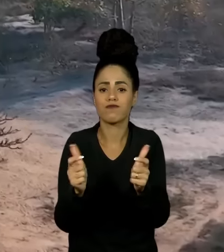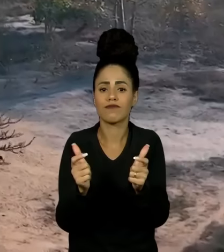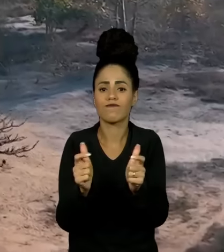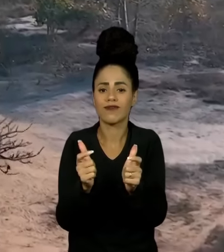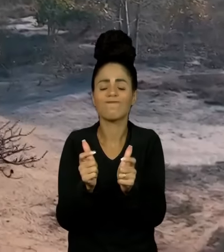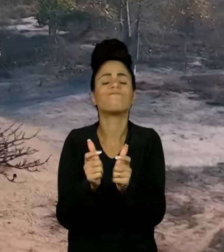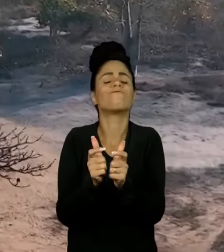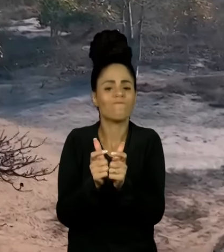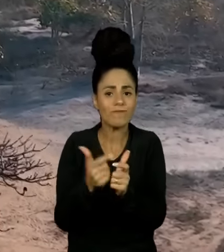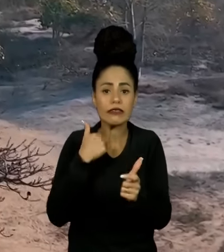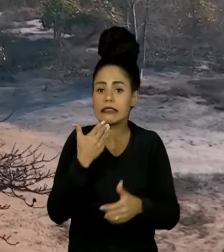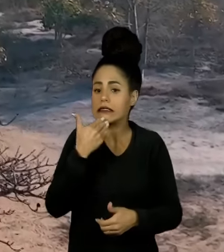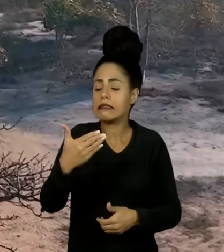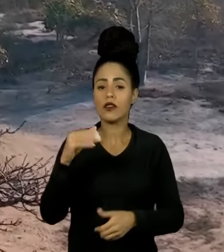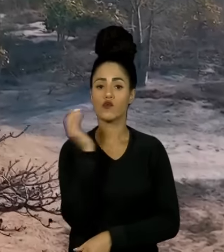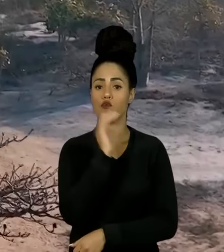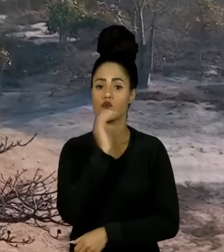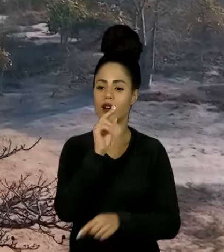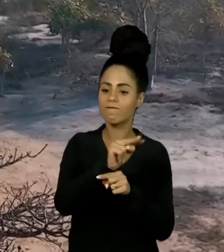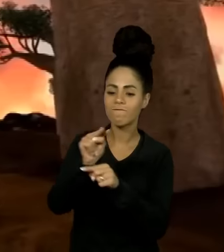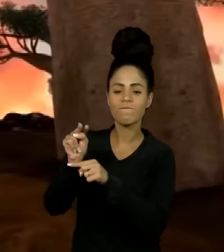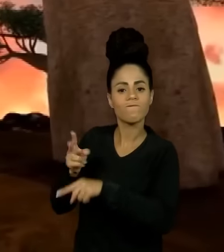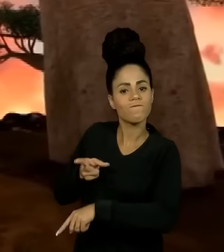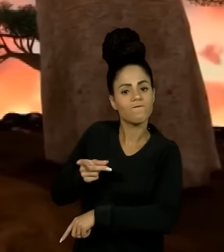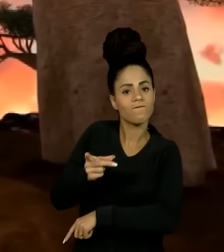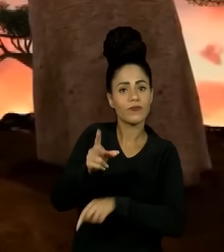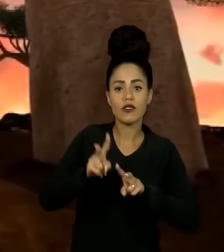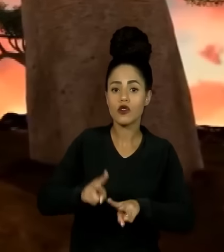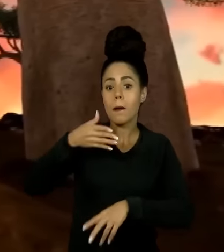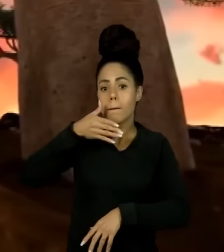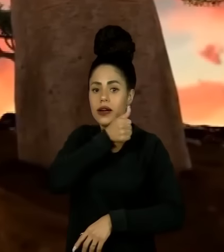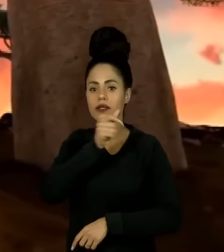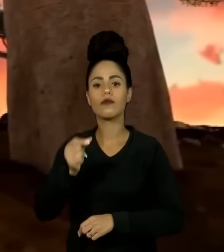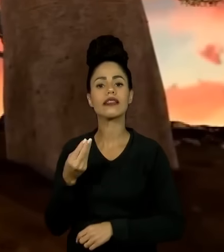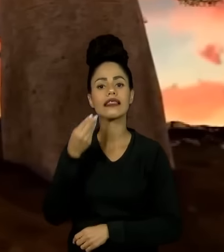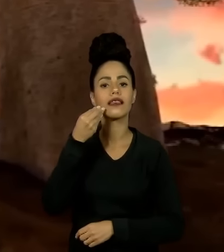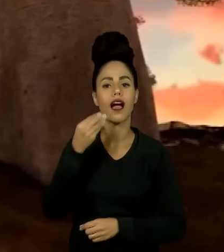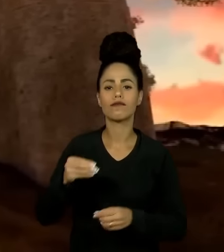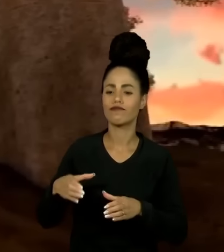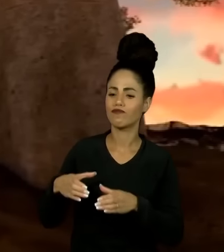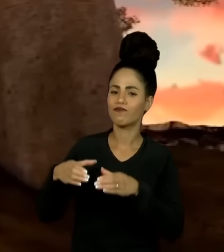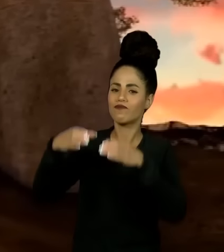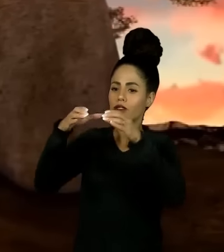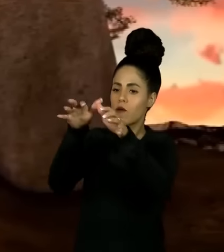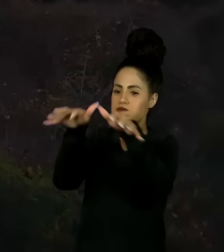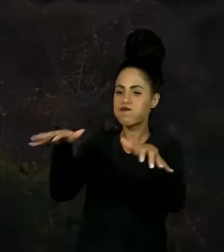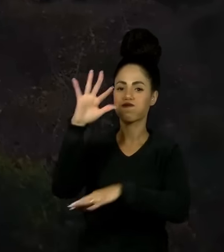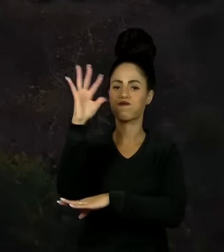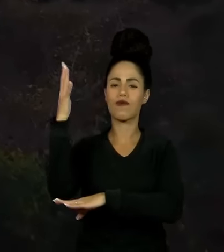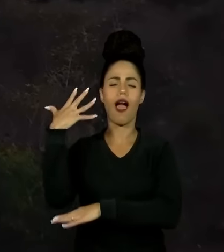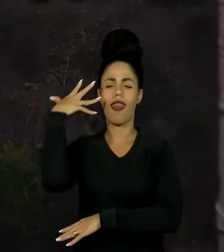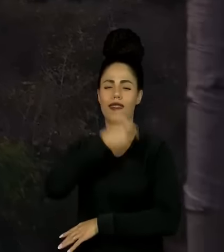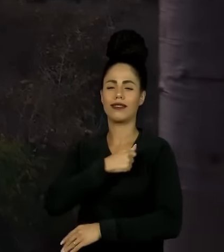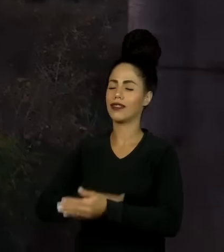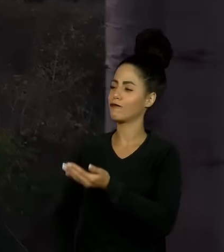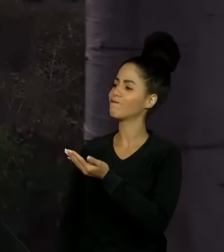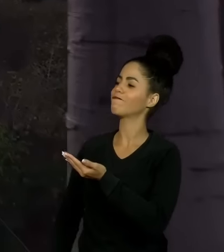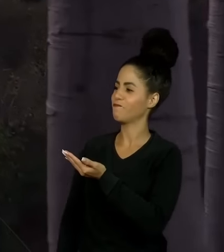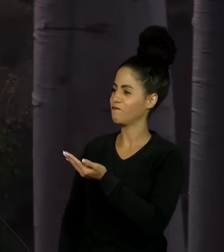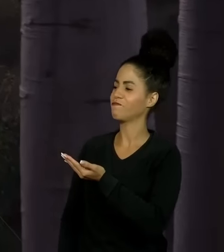e pedem medidas urgentes de conservação para salvar uma das mais belas árvores da Terra.